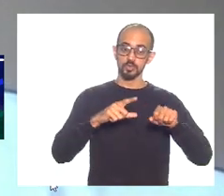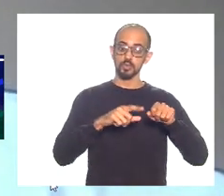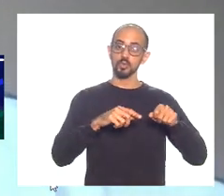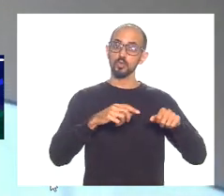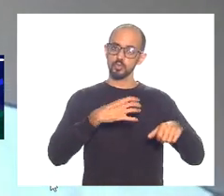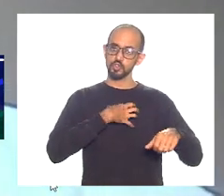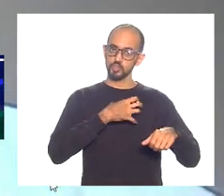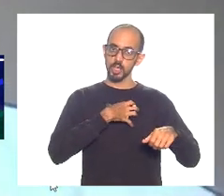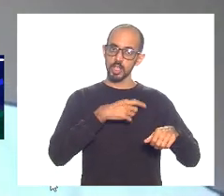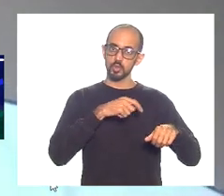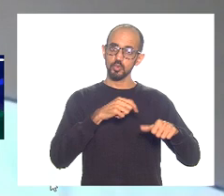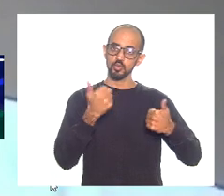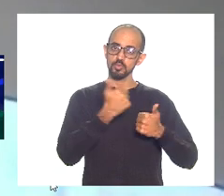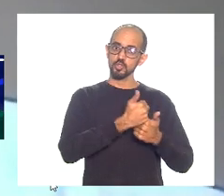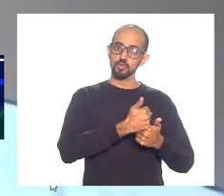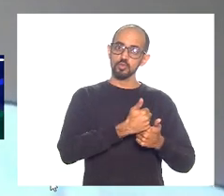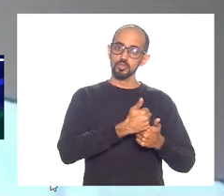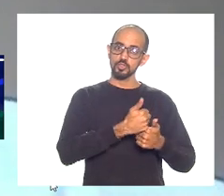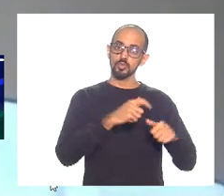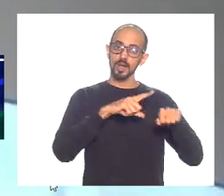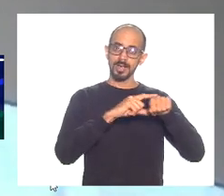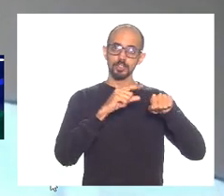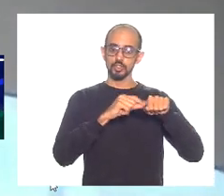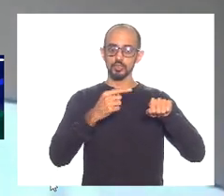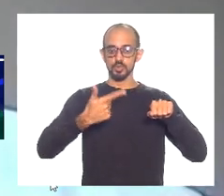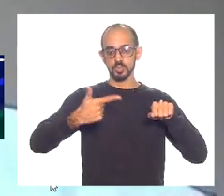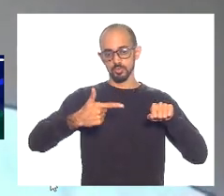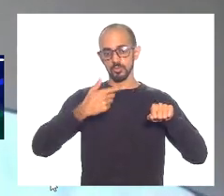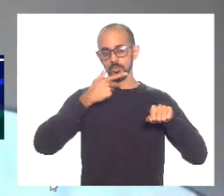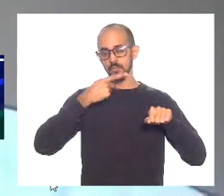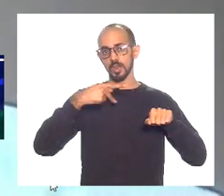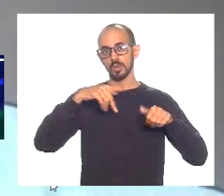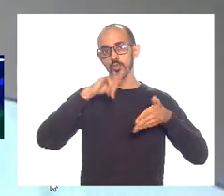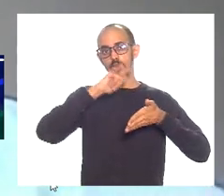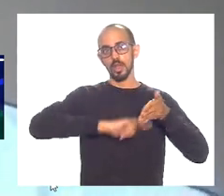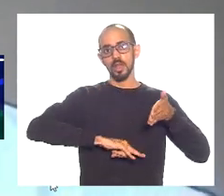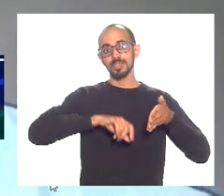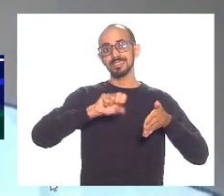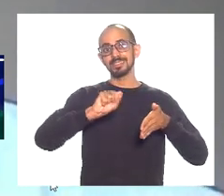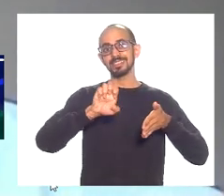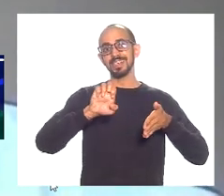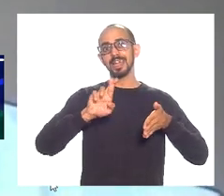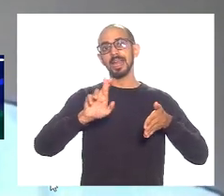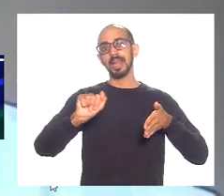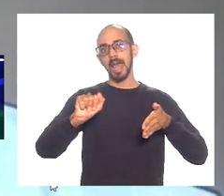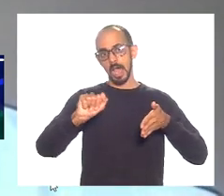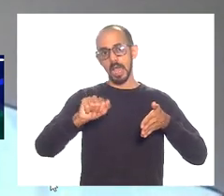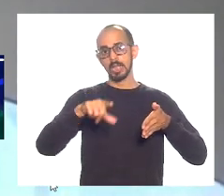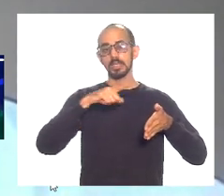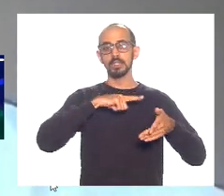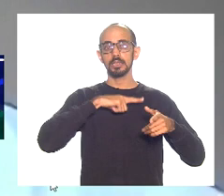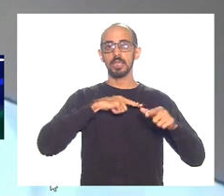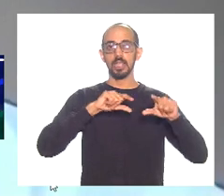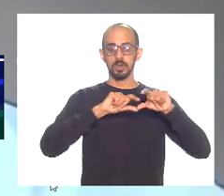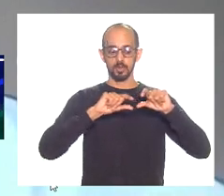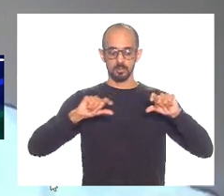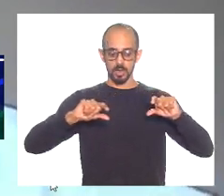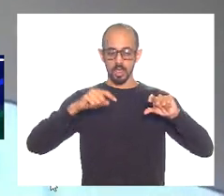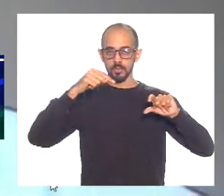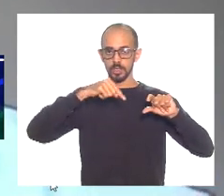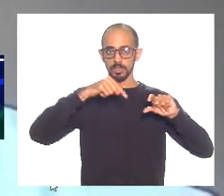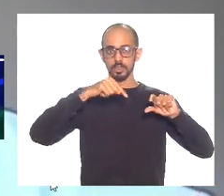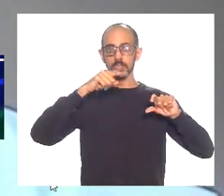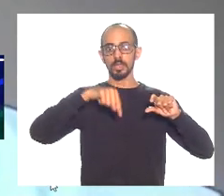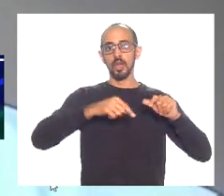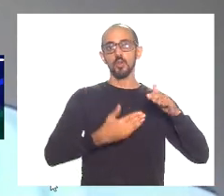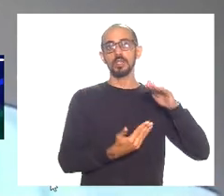acho que está contemplada, que o artigo 2º diz que o relatório será elaborado e dá até um prazo. No parágrafo único, diz que será em no máximo 12